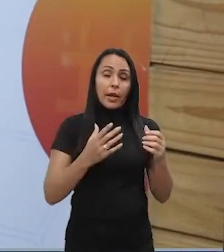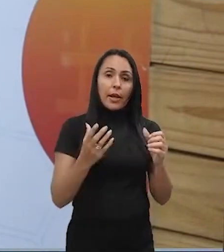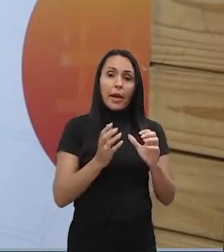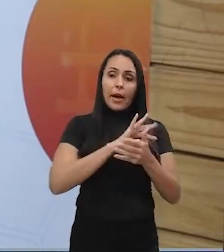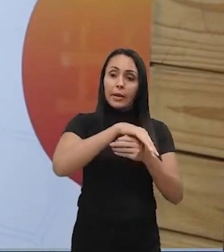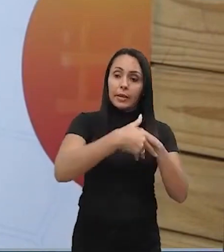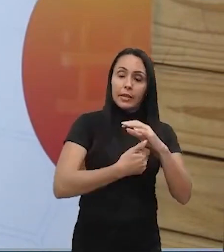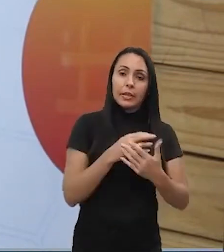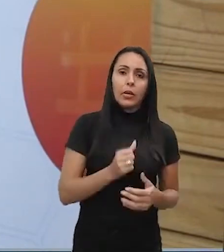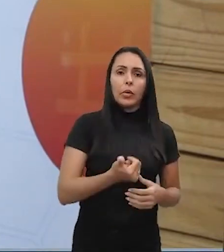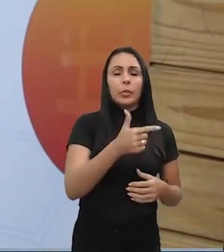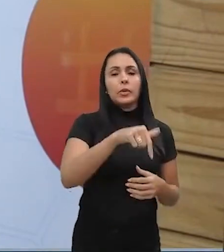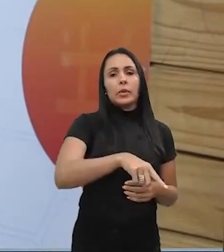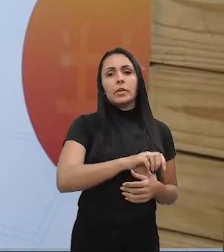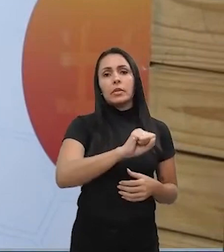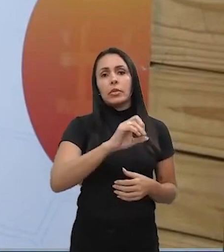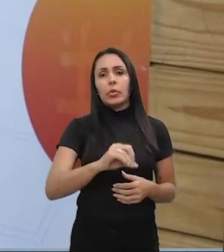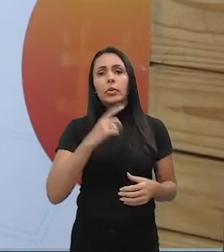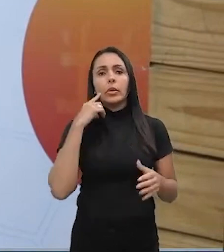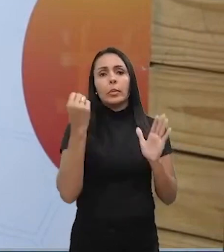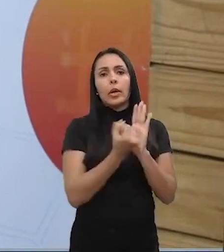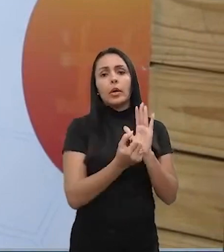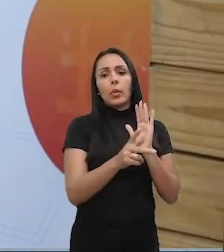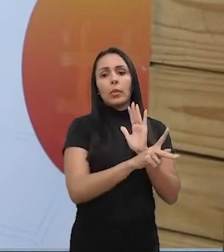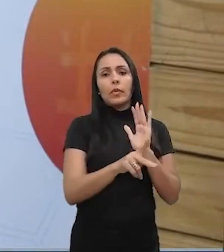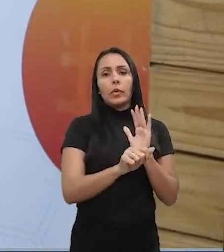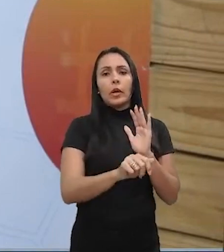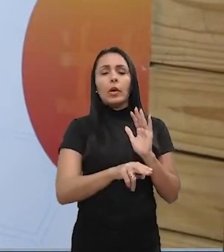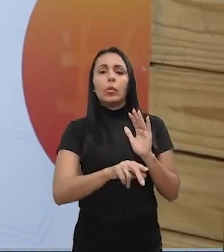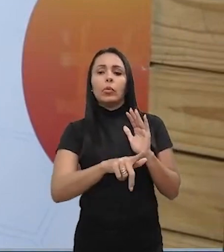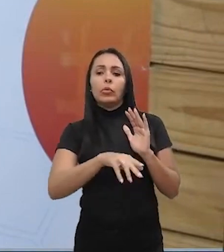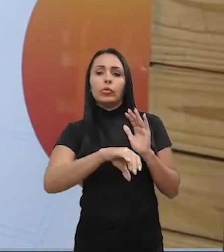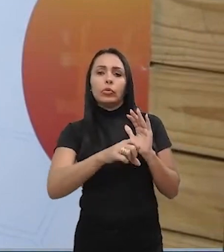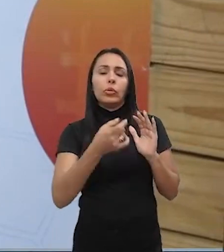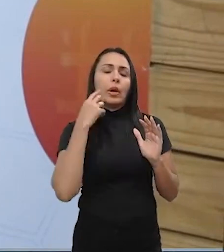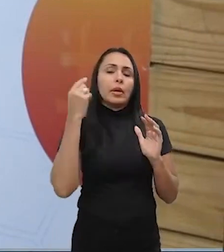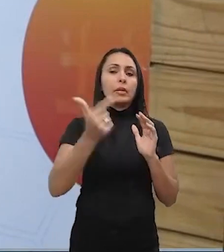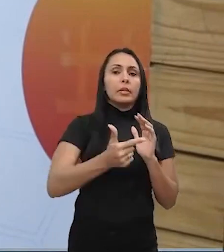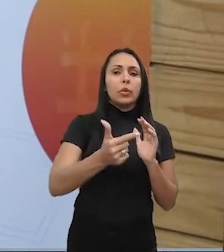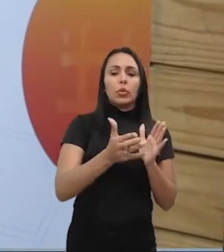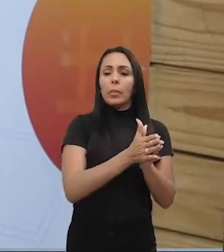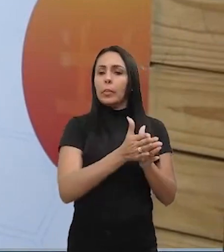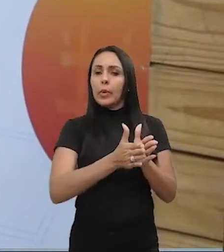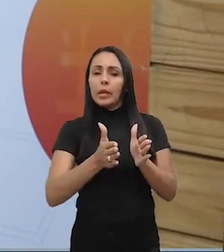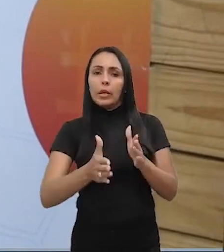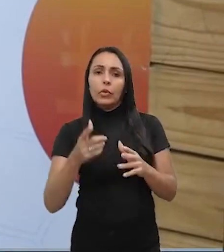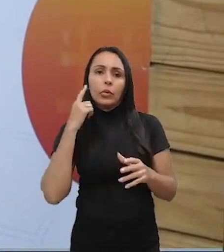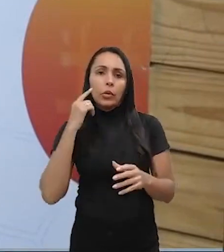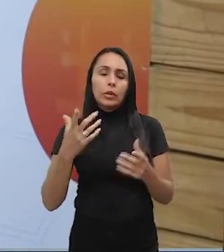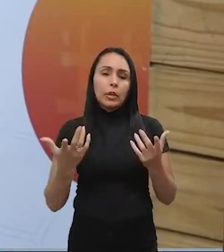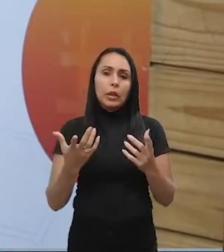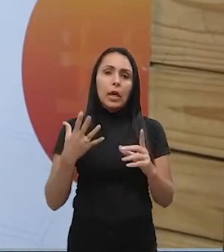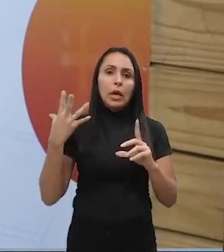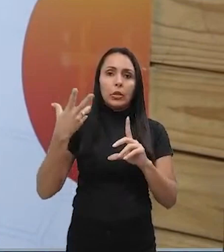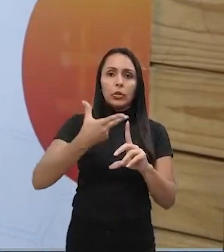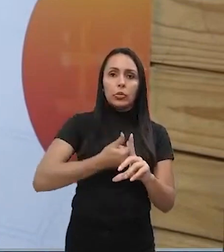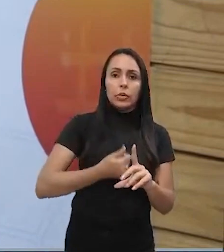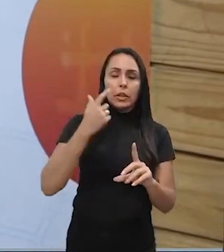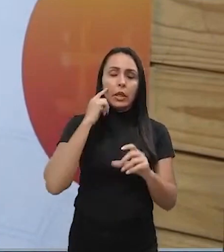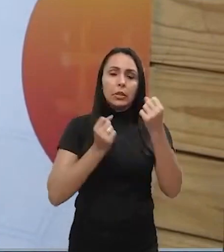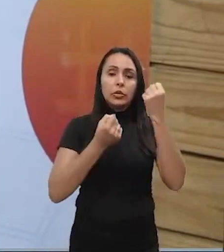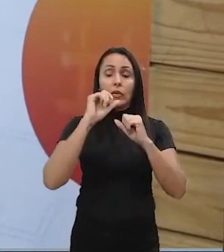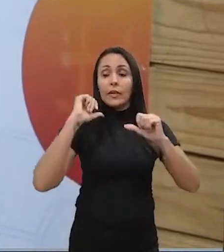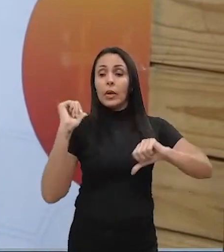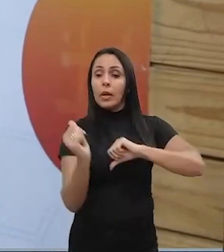em 1780, como marca lá o professor Augusto. A segunda fase, que é do artesanato à industrialização,